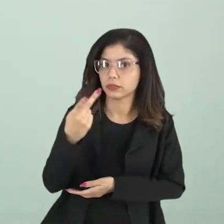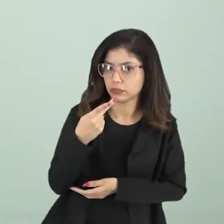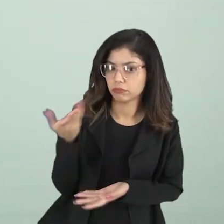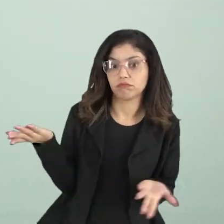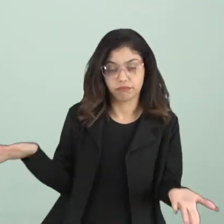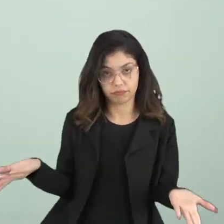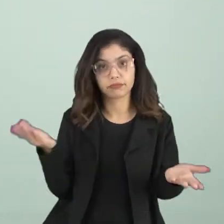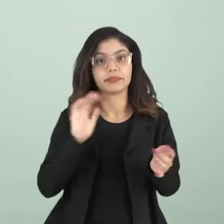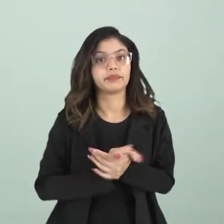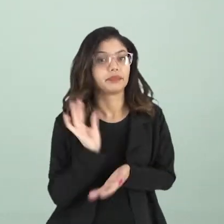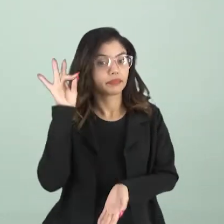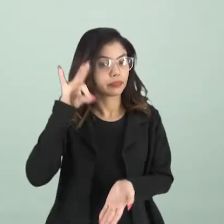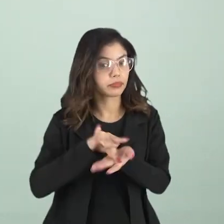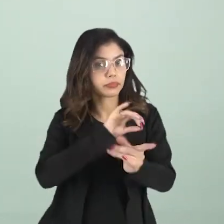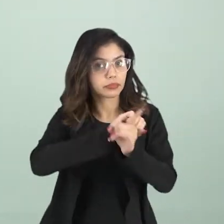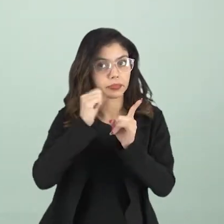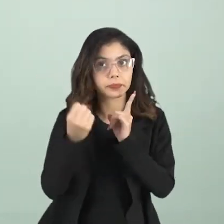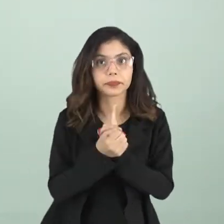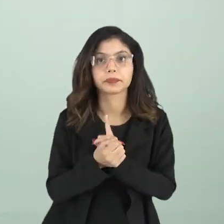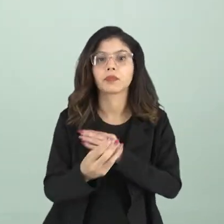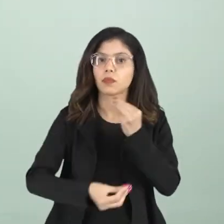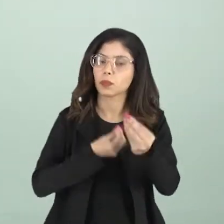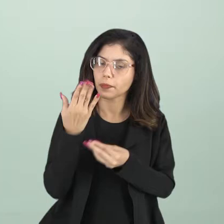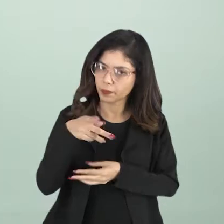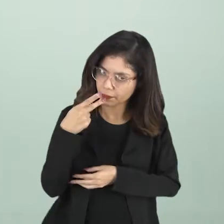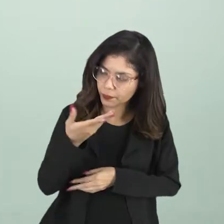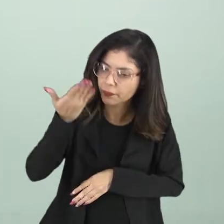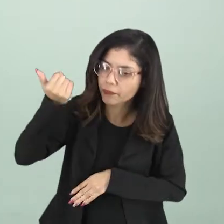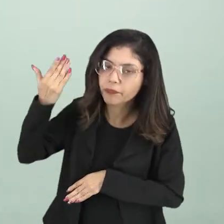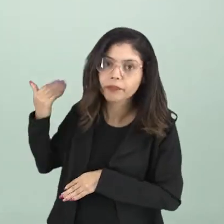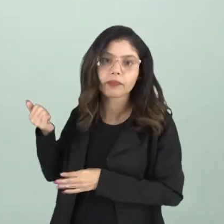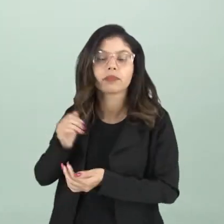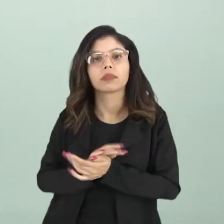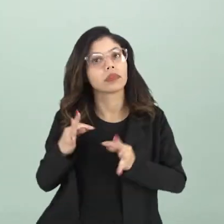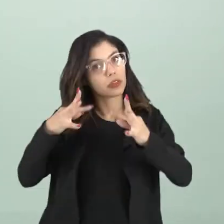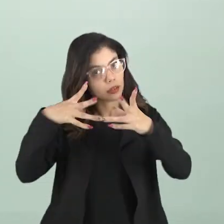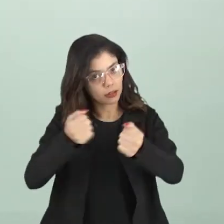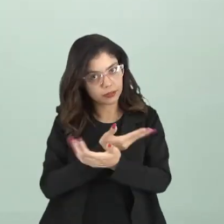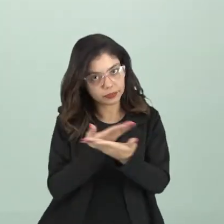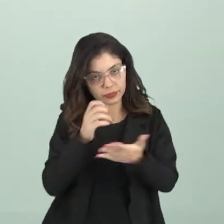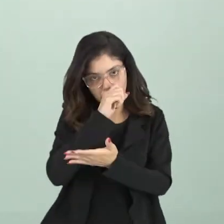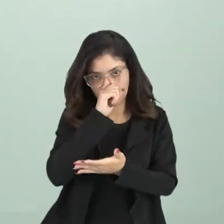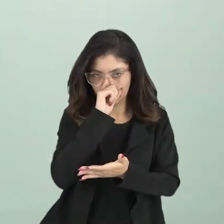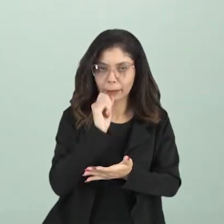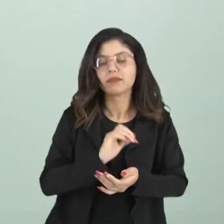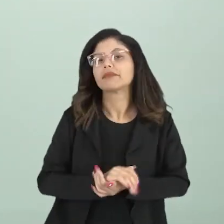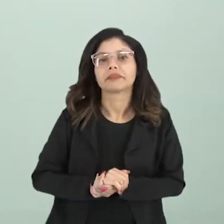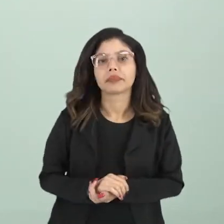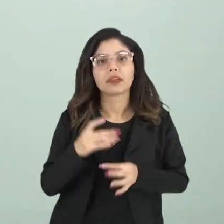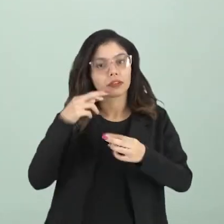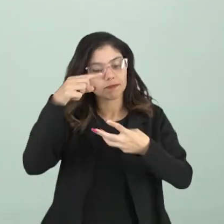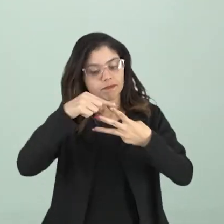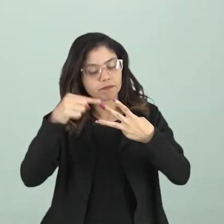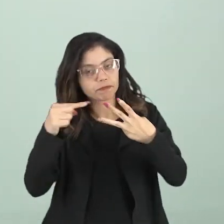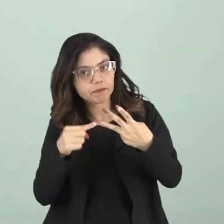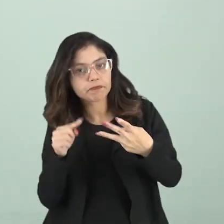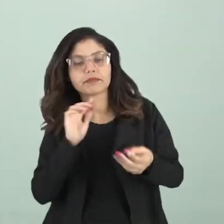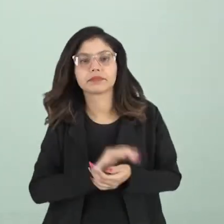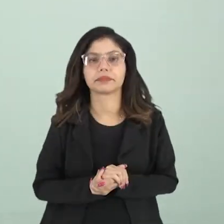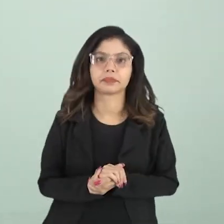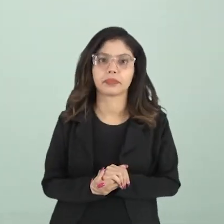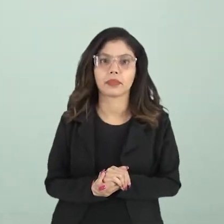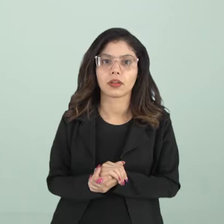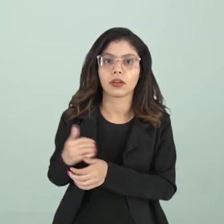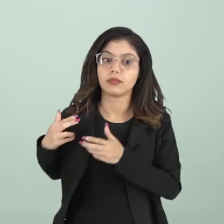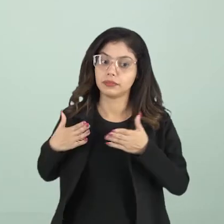da realidade social. Como eu disse agora há pouco a todos vocês, são três possibilidades, são